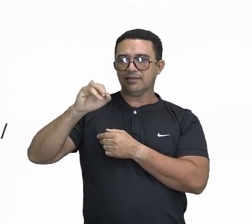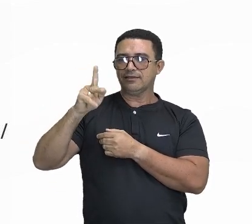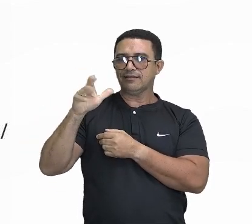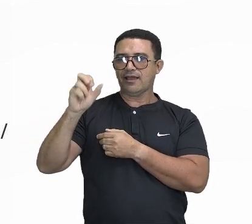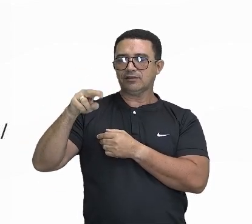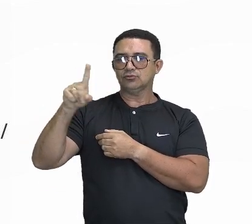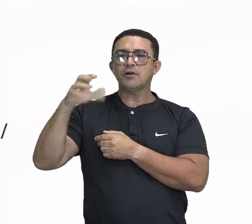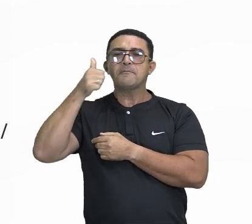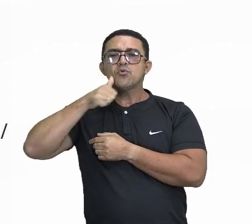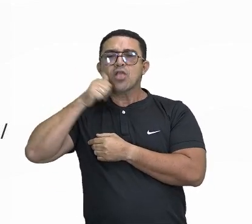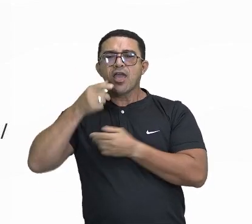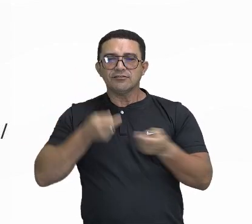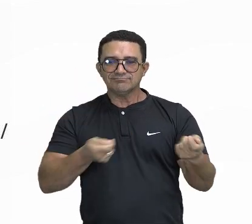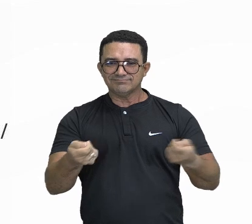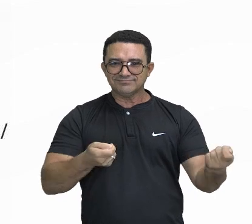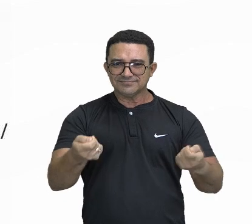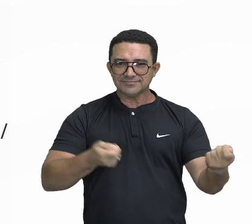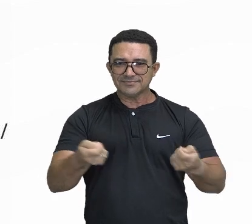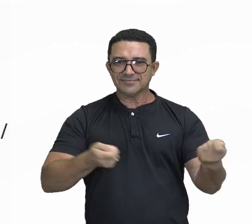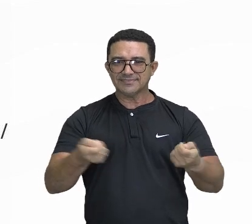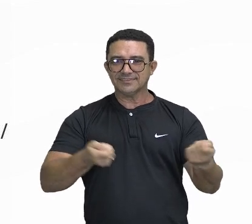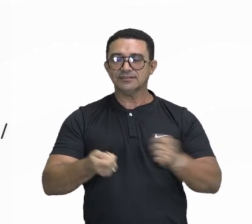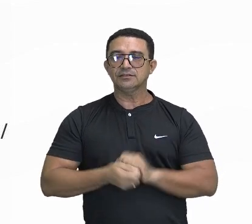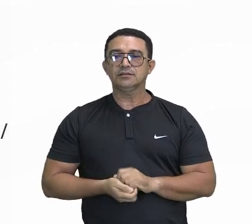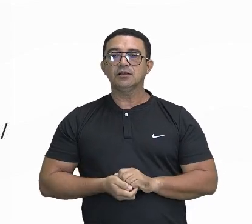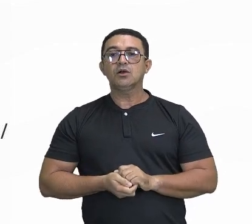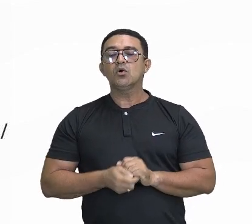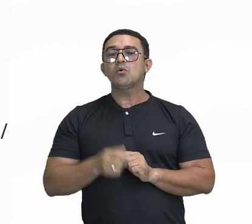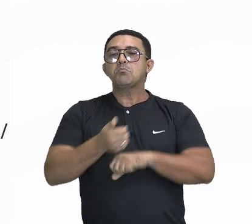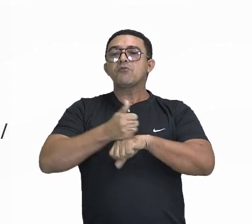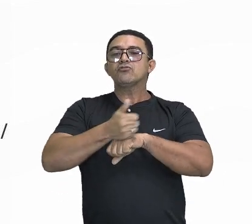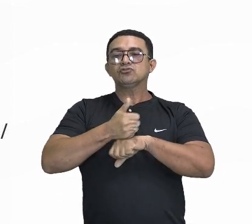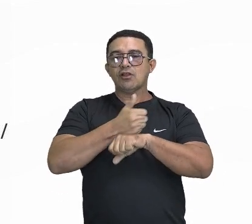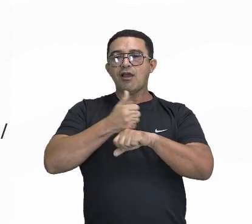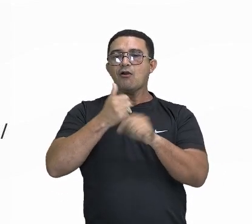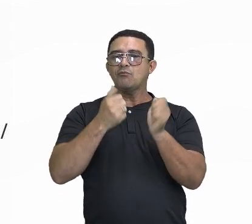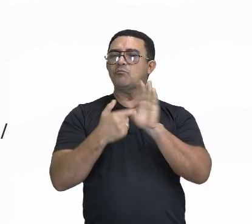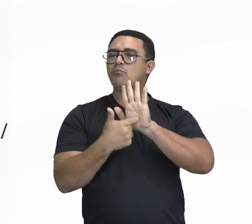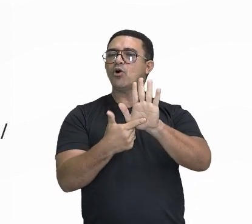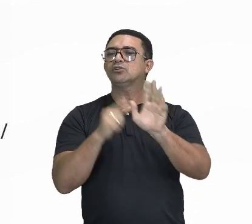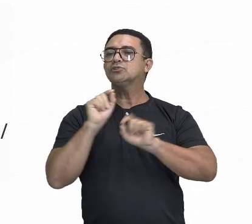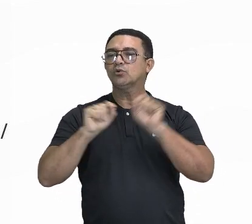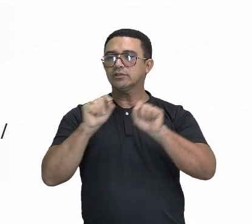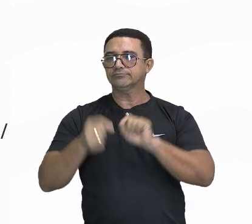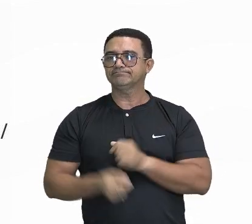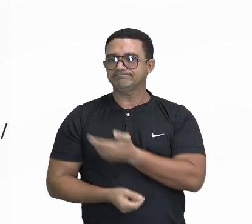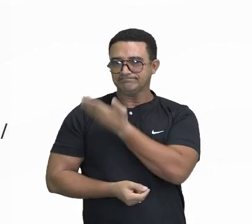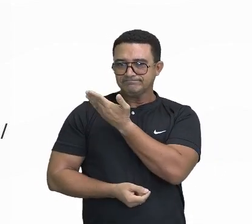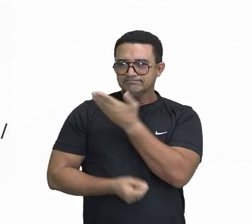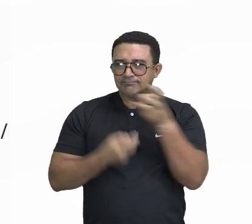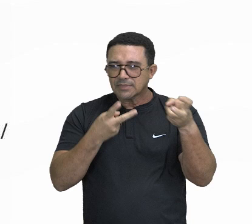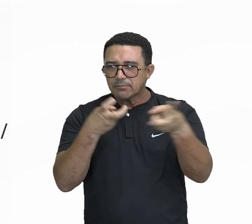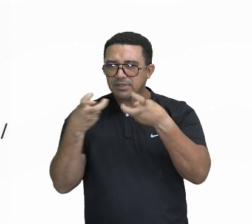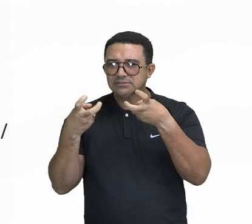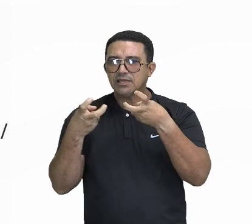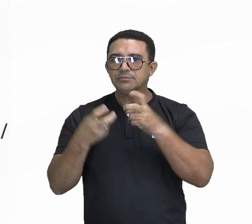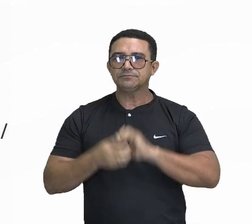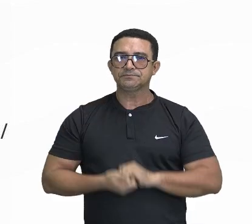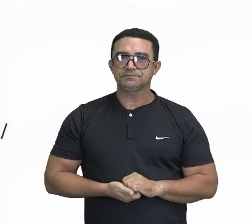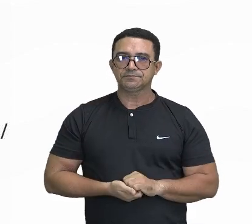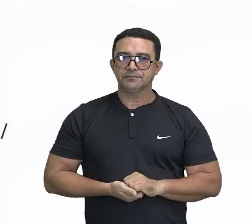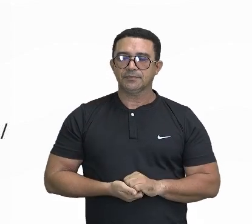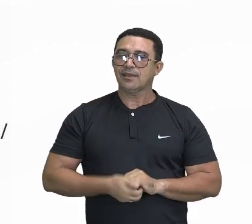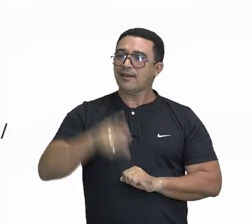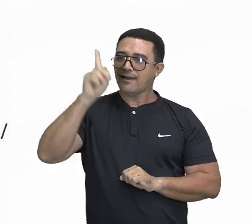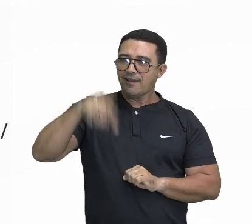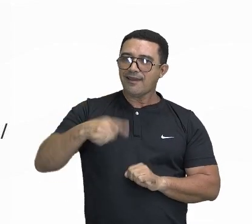a 1954. E o artista foi Gustave Courbet. Então, aí vocês podem observar que é